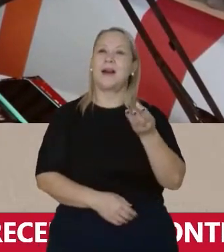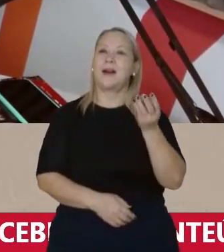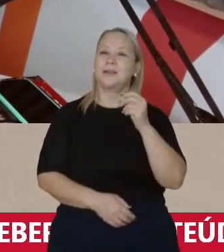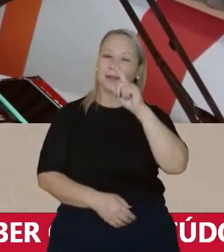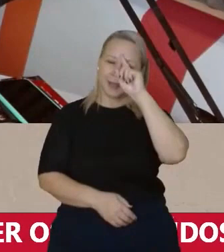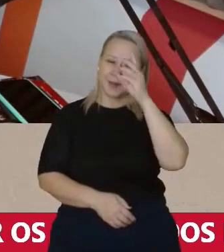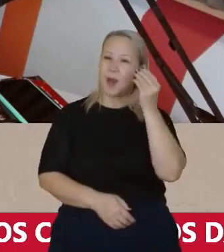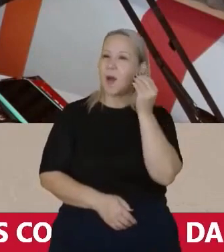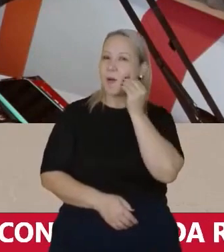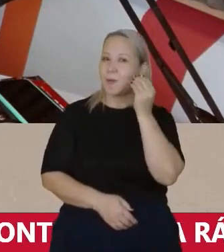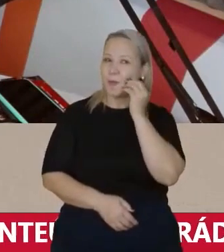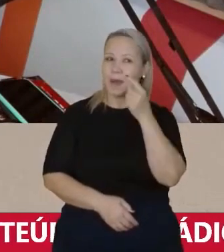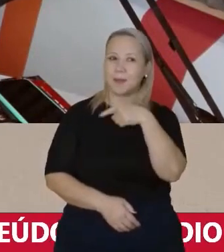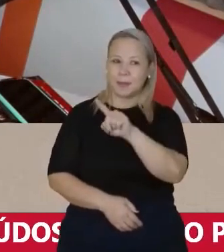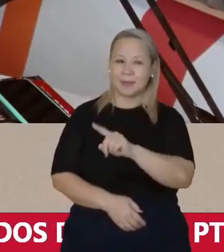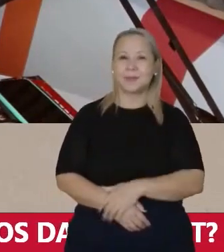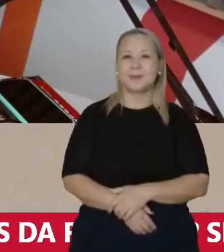Josi Negreiros diz, peço...